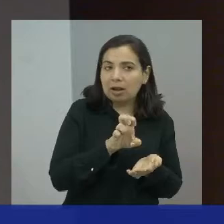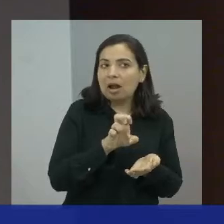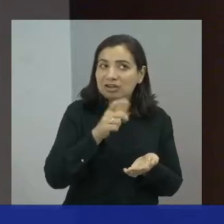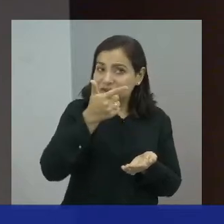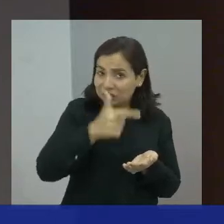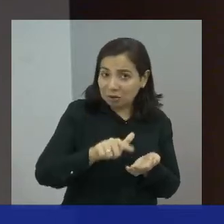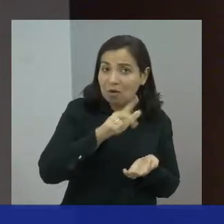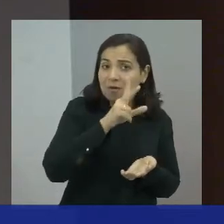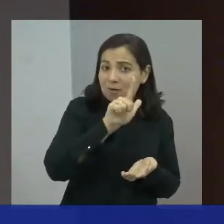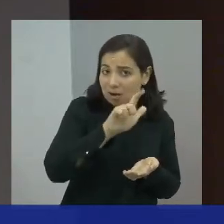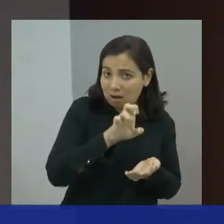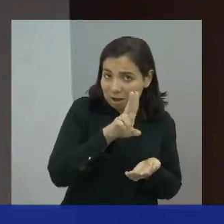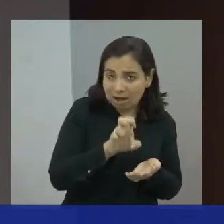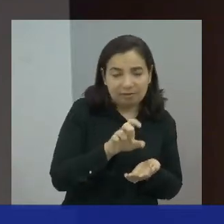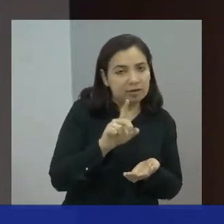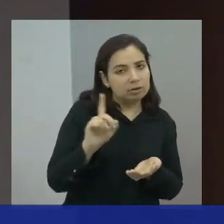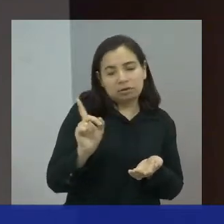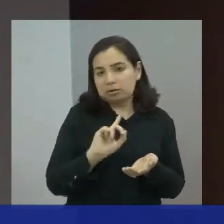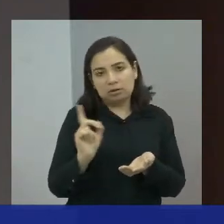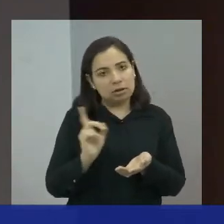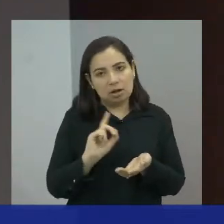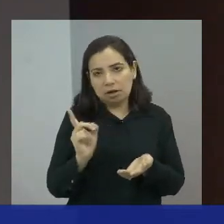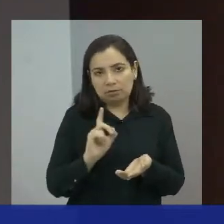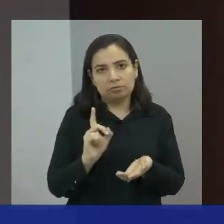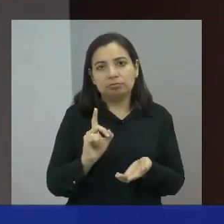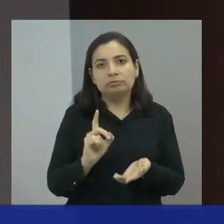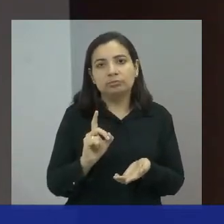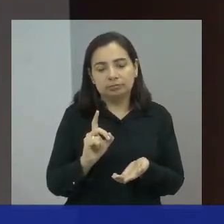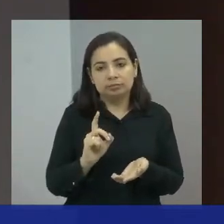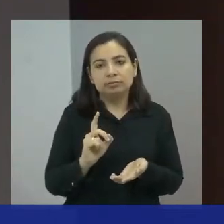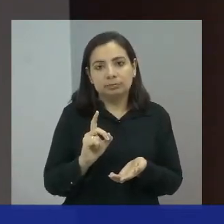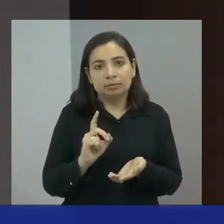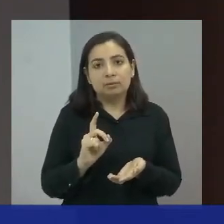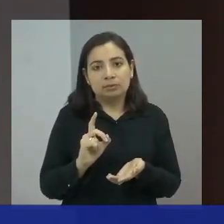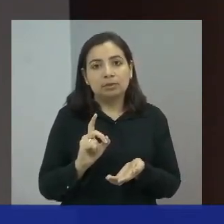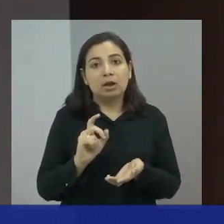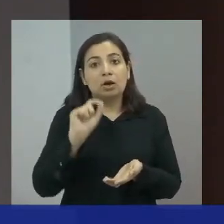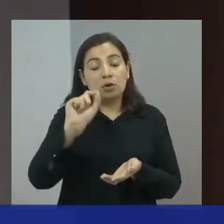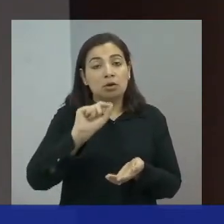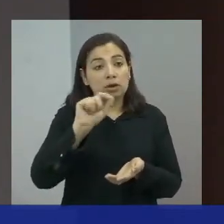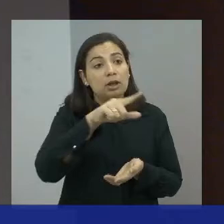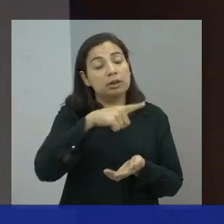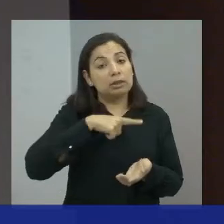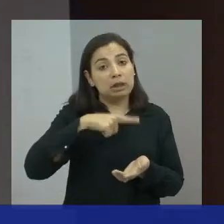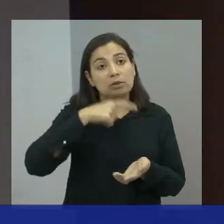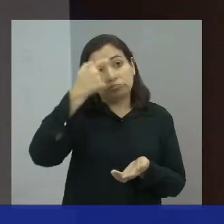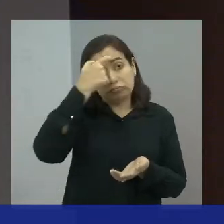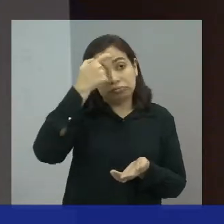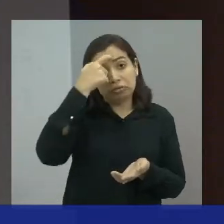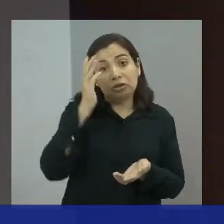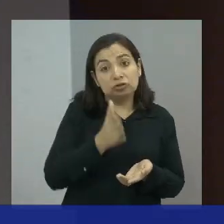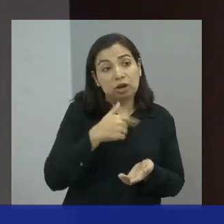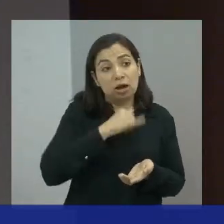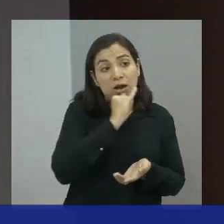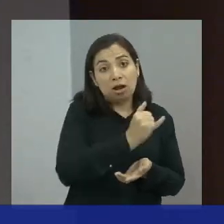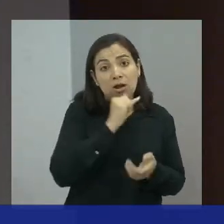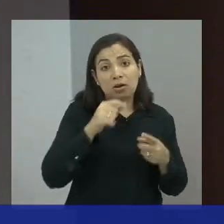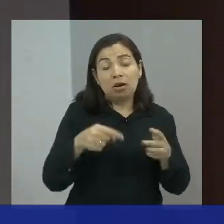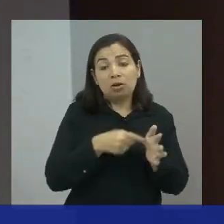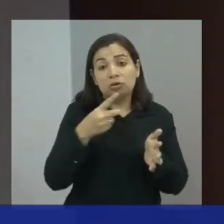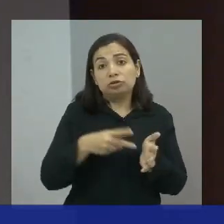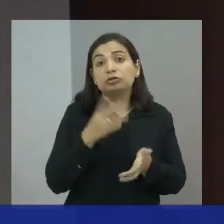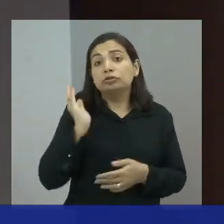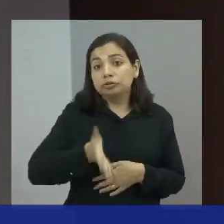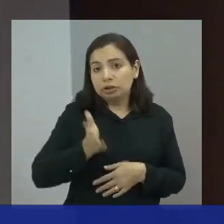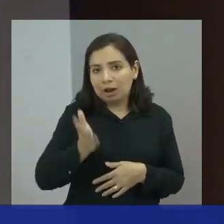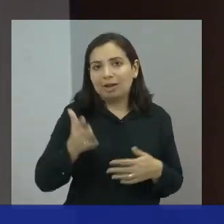ser aplicada a advertência, porque a pessoa já tomou ciência que estava errada e insistiu na prática.